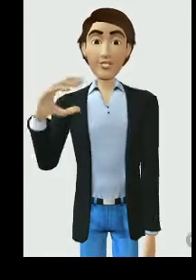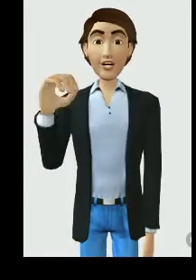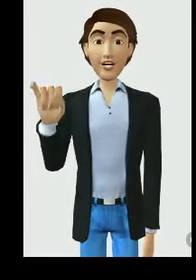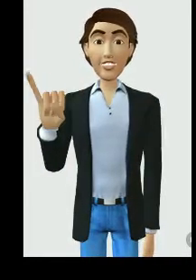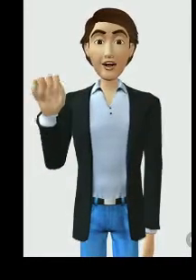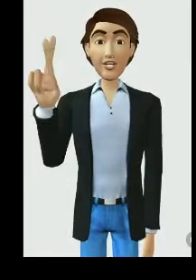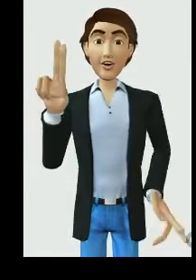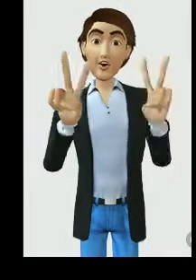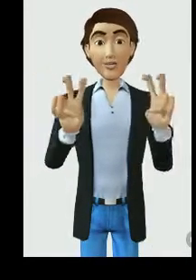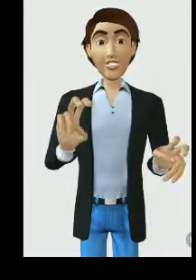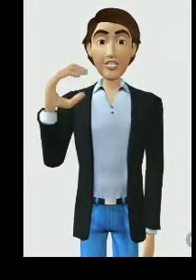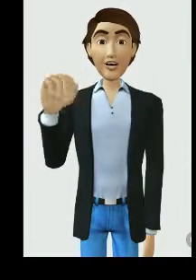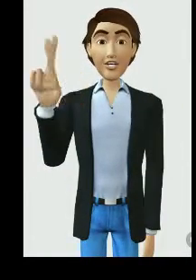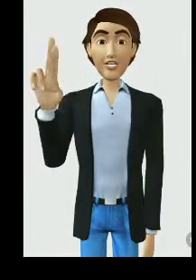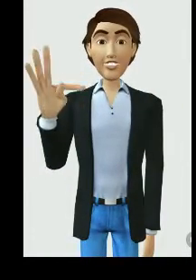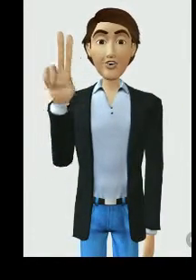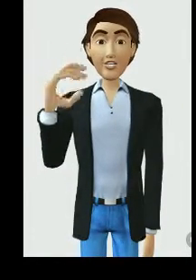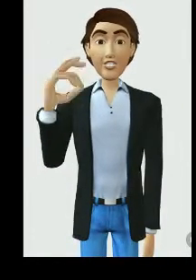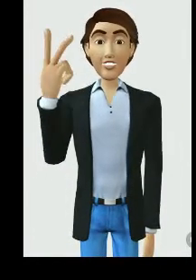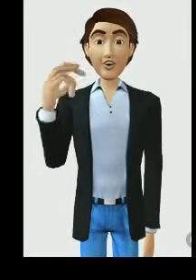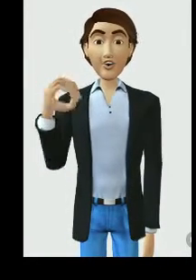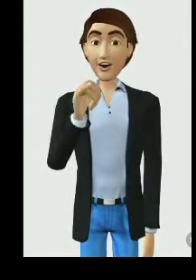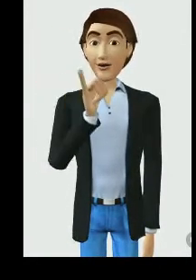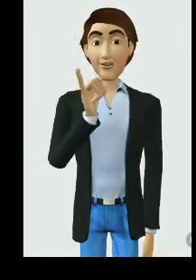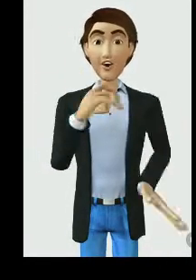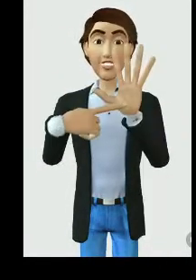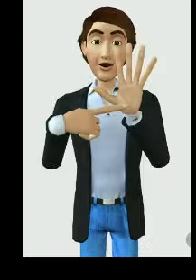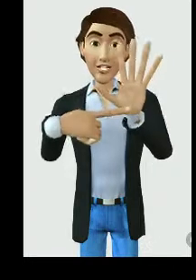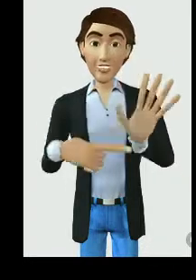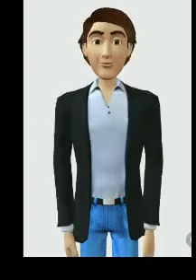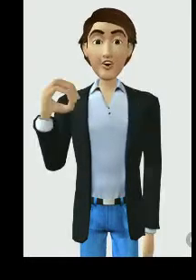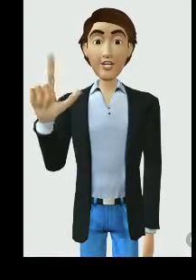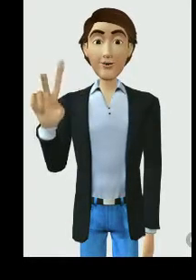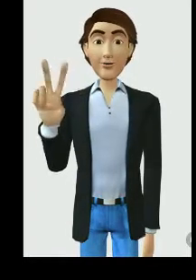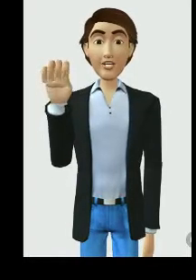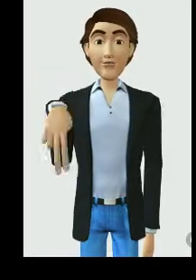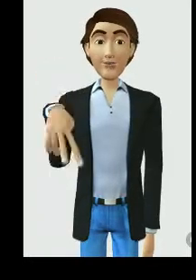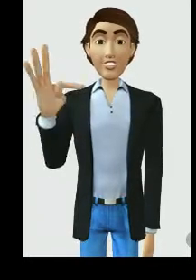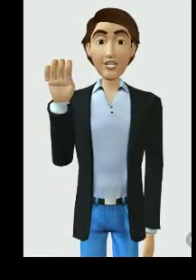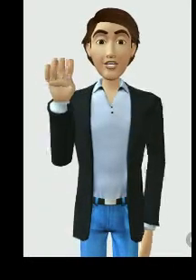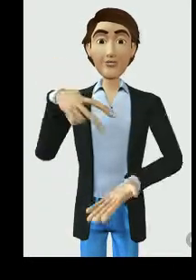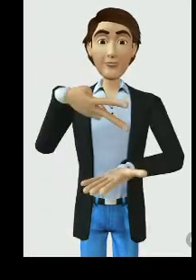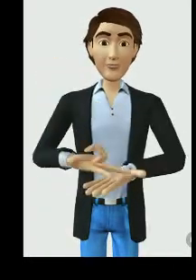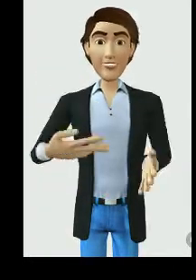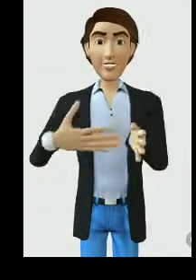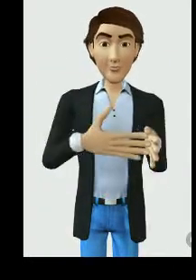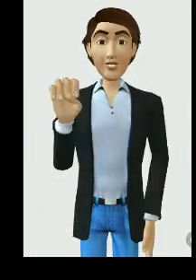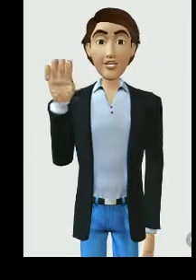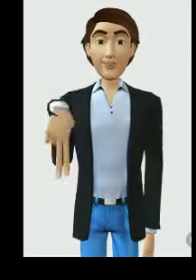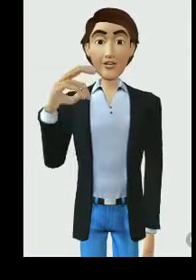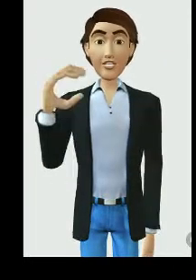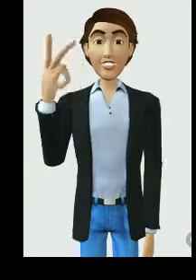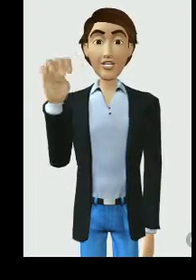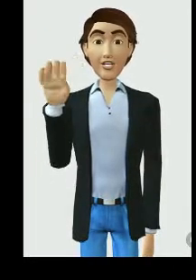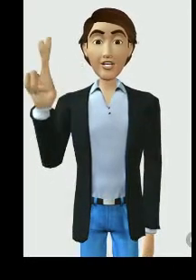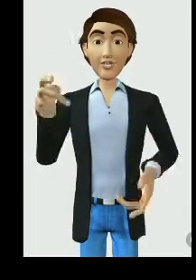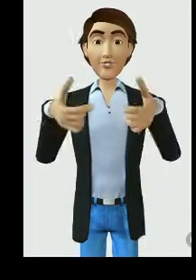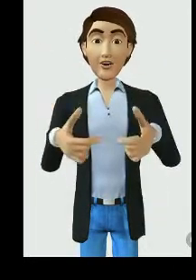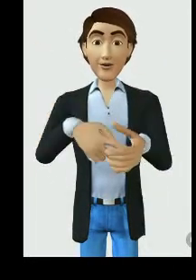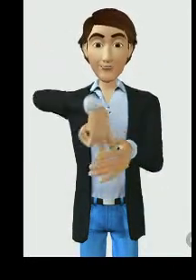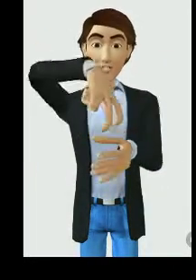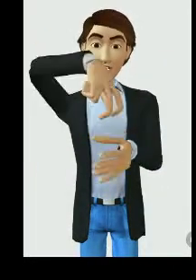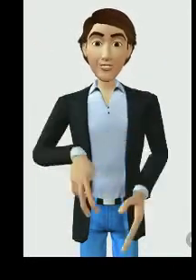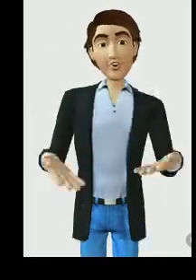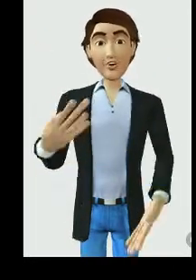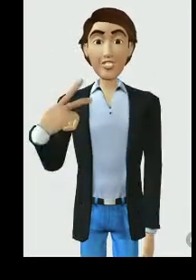O solvente vai caindo até encher a câmara de extração. Quando seu volume atinge o sifão lateral que tem na câmara, o